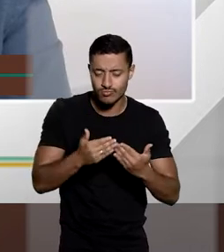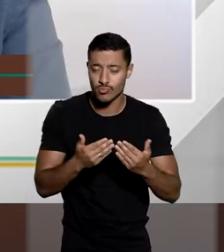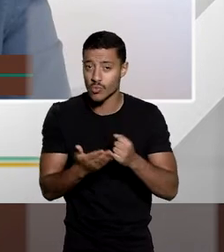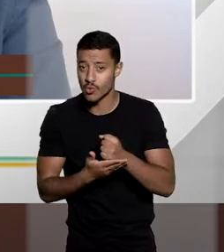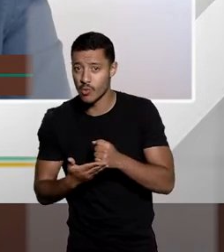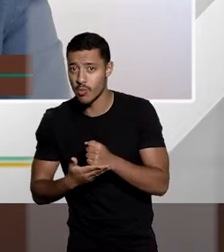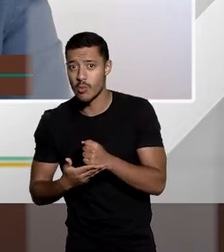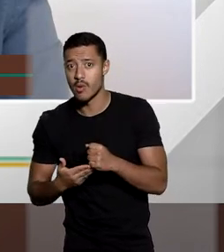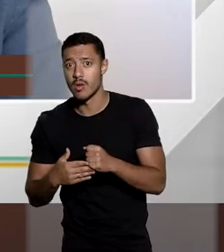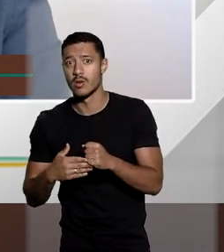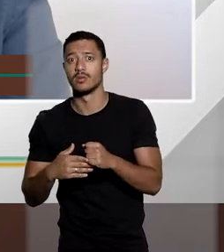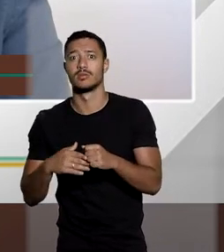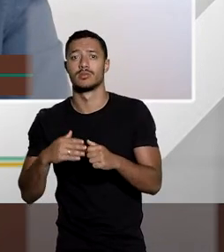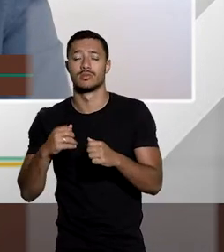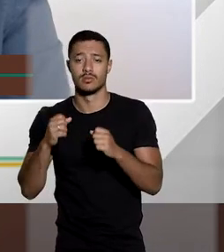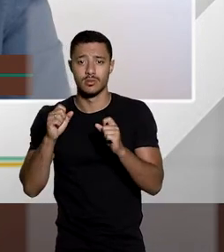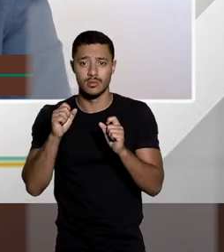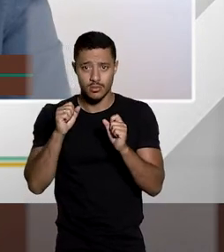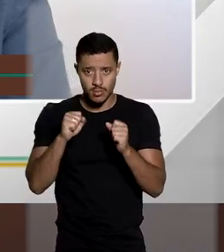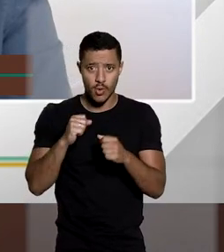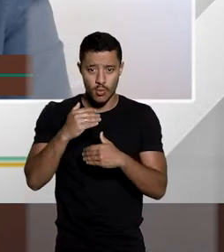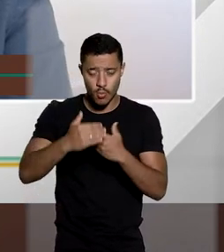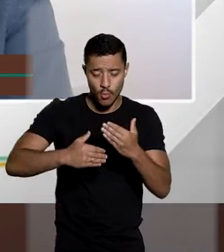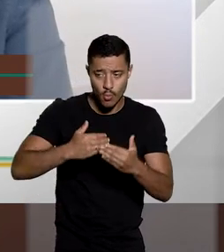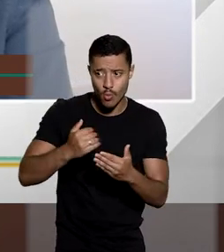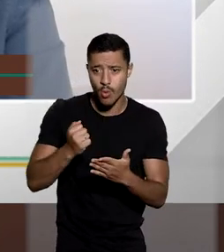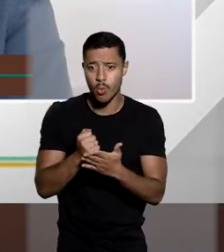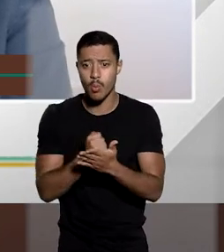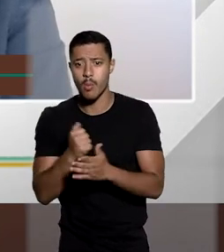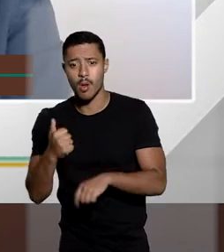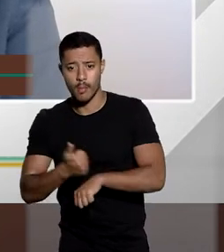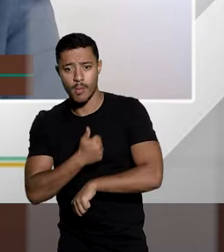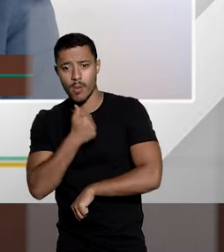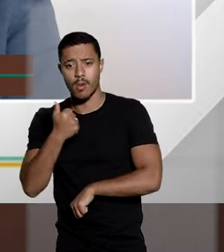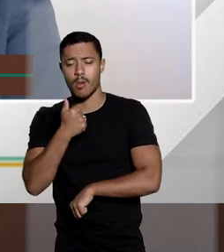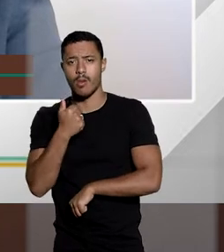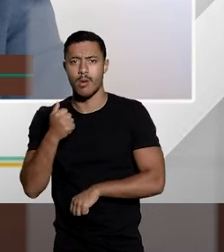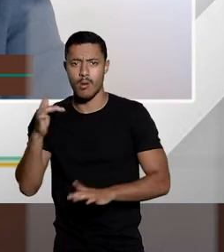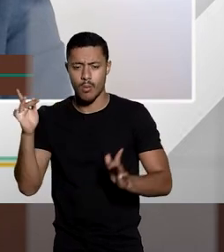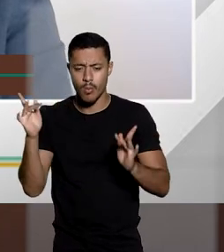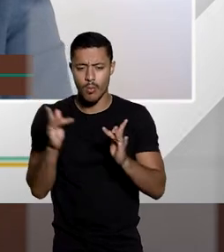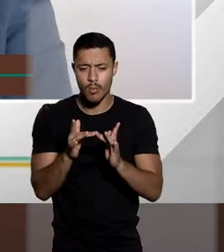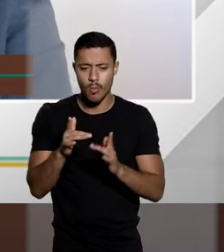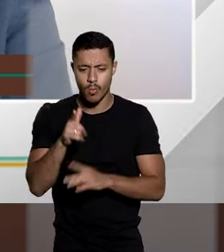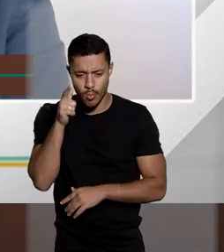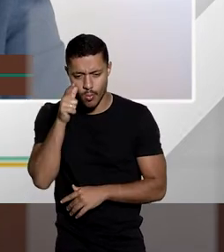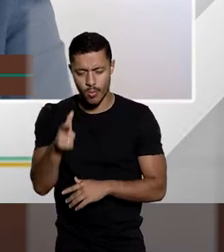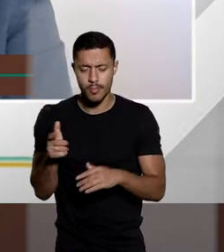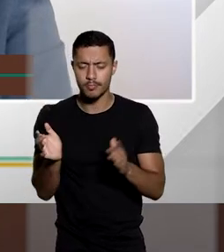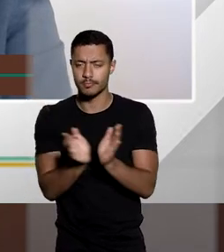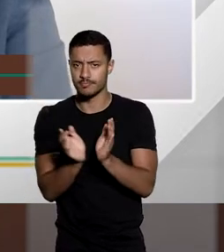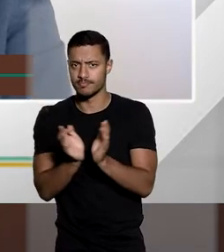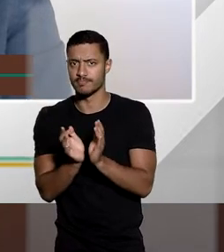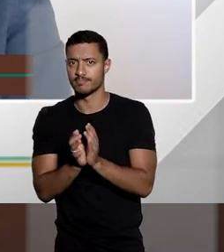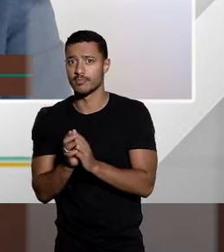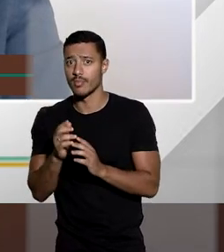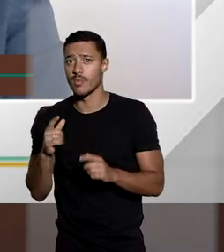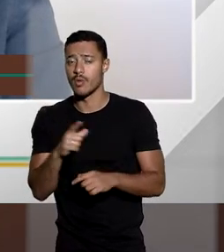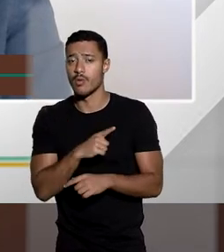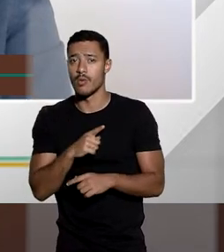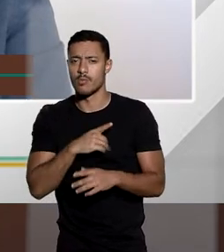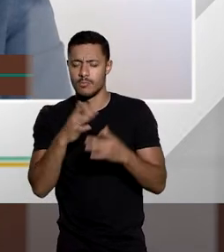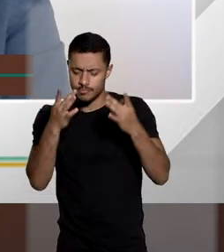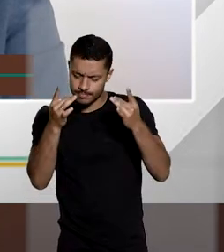base no jus variandi, a possibilidade de alterar o contrato para melhor atingir os interesses coletivos. Então, vão